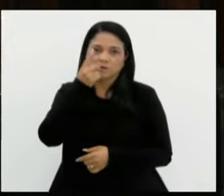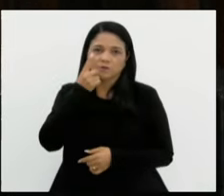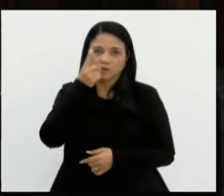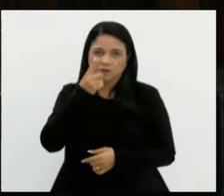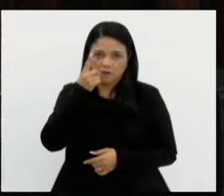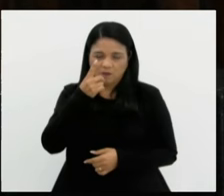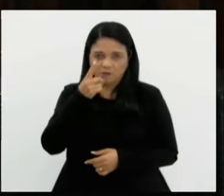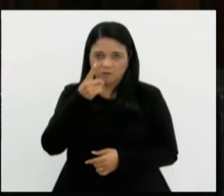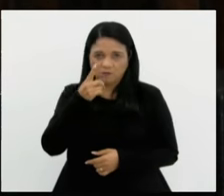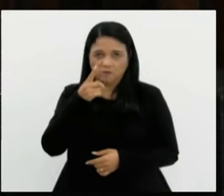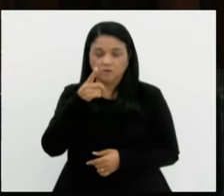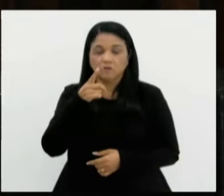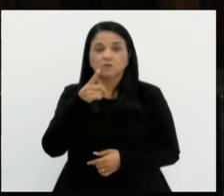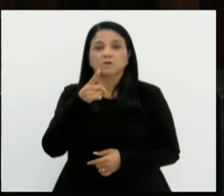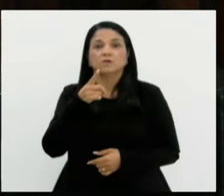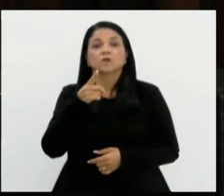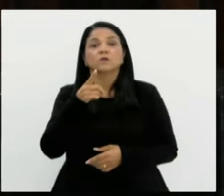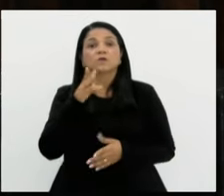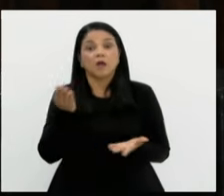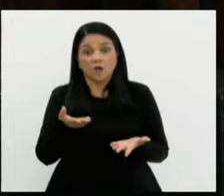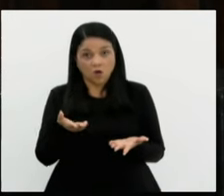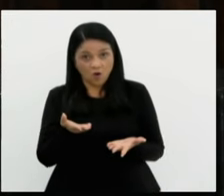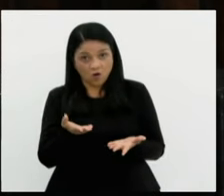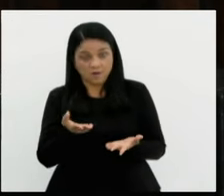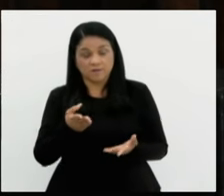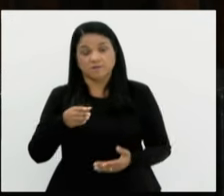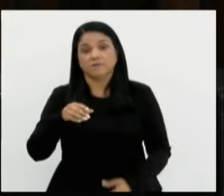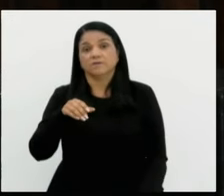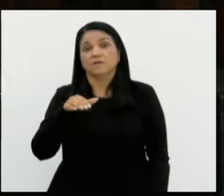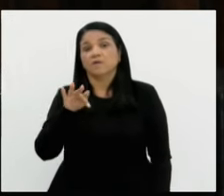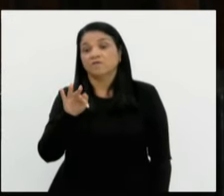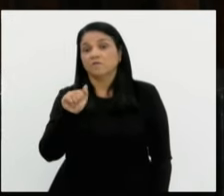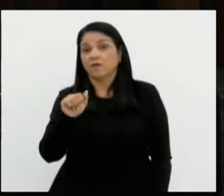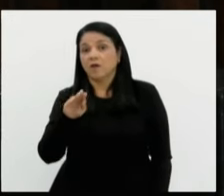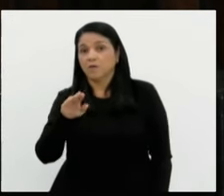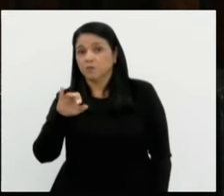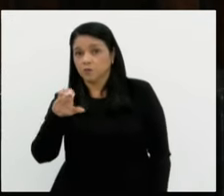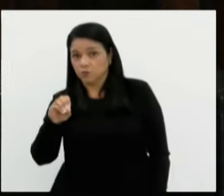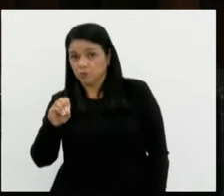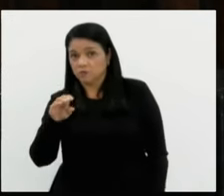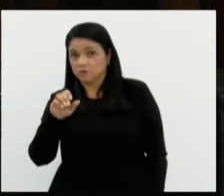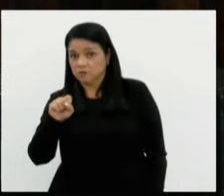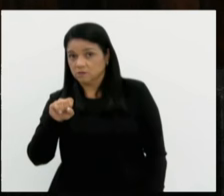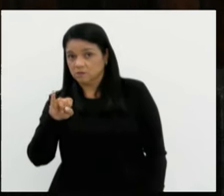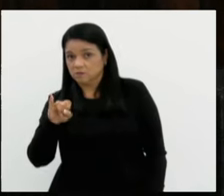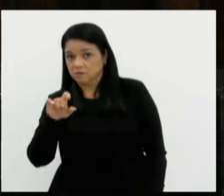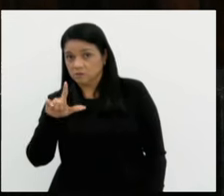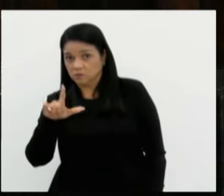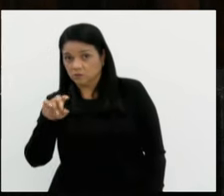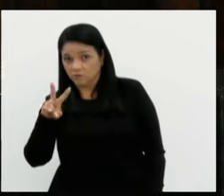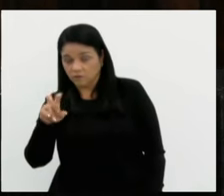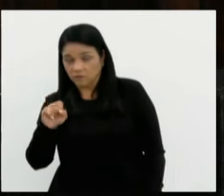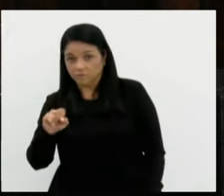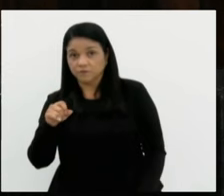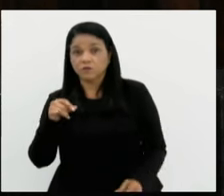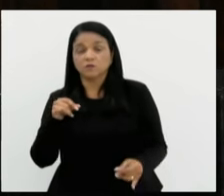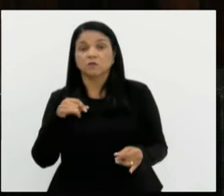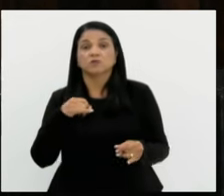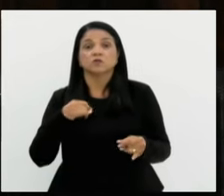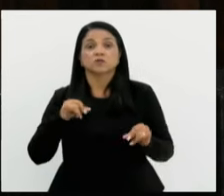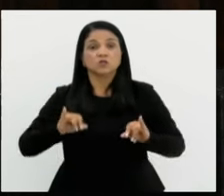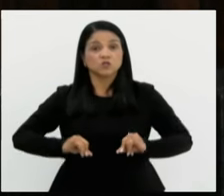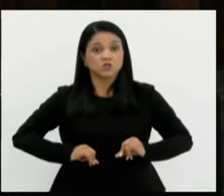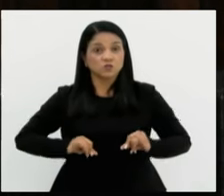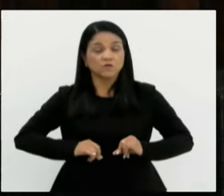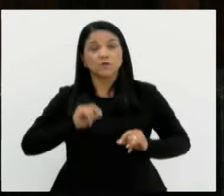Vossa Excelência está agora, nesse exato momento, sofrendo um revés judicial, minha opinião